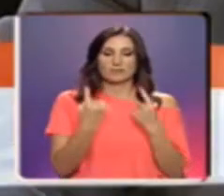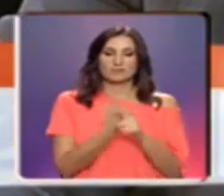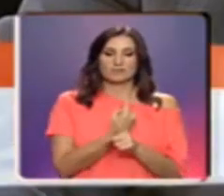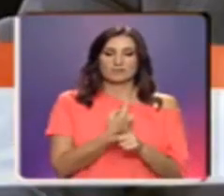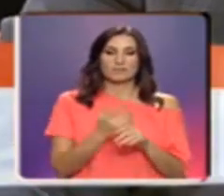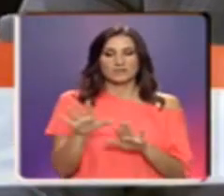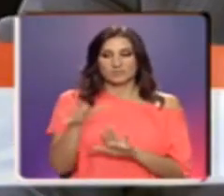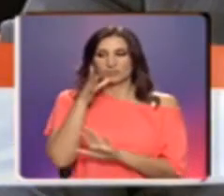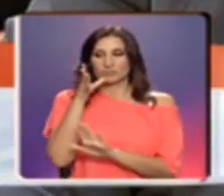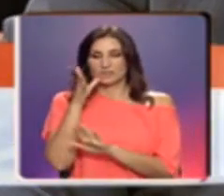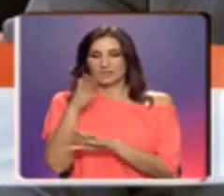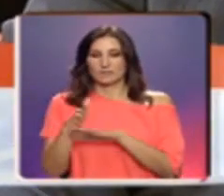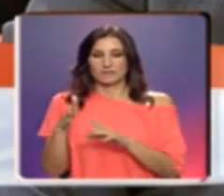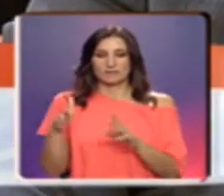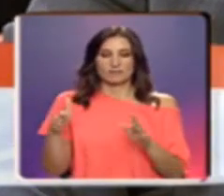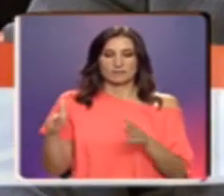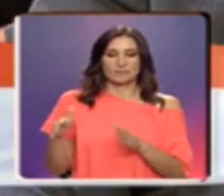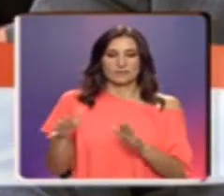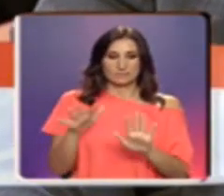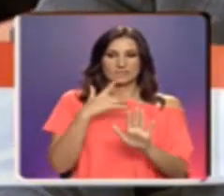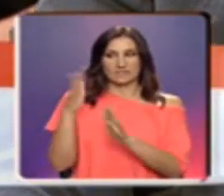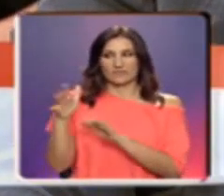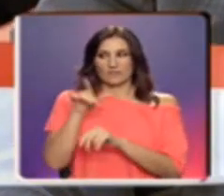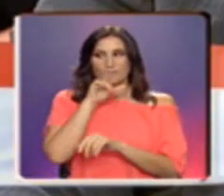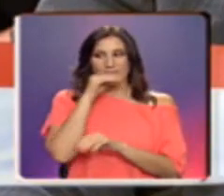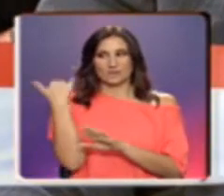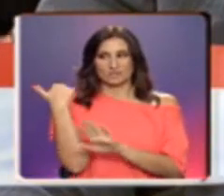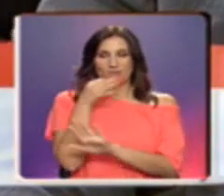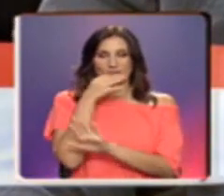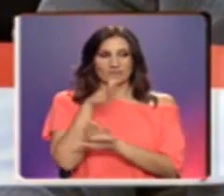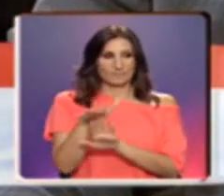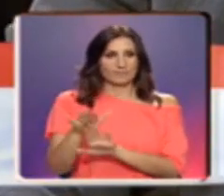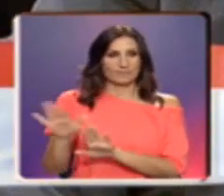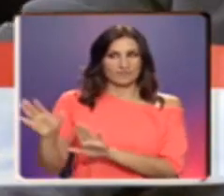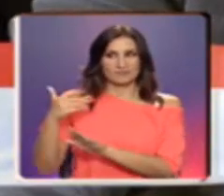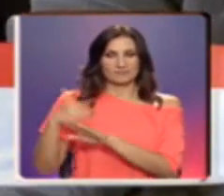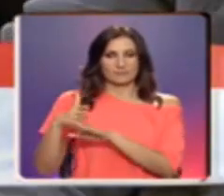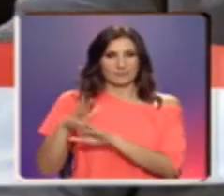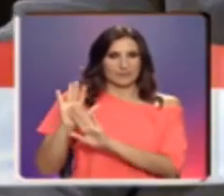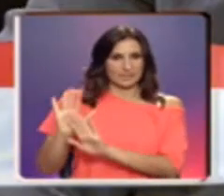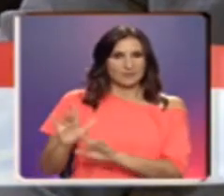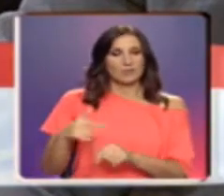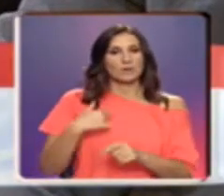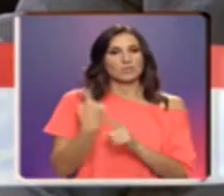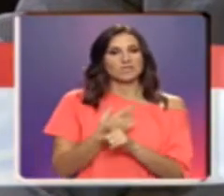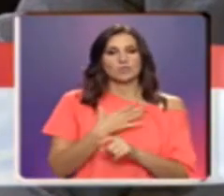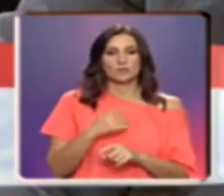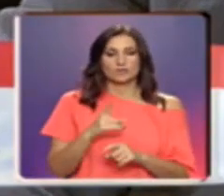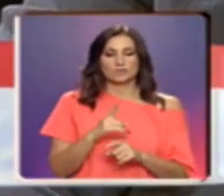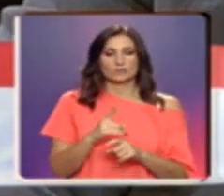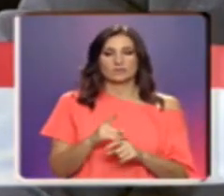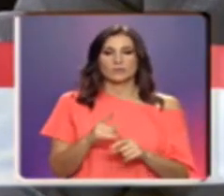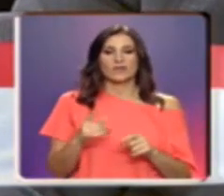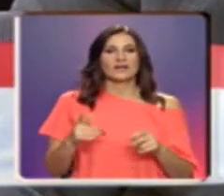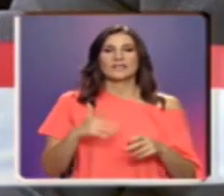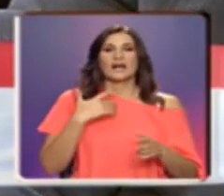Mas já vou explicar, só para não fugir à pergunta do Pinto Costa, assim, o que é que eu não gosto? Eu acho que para vencer não vale